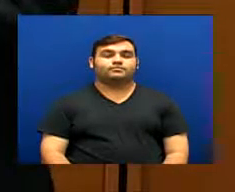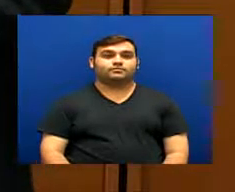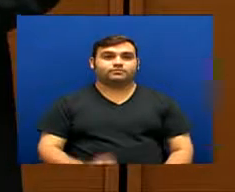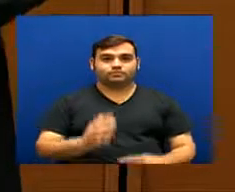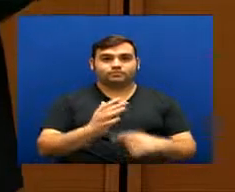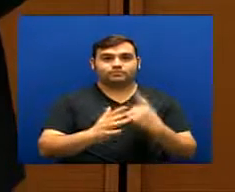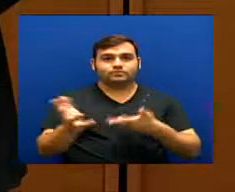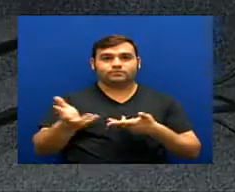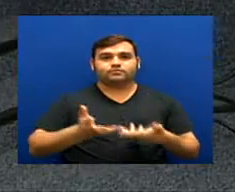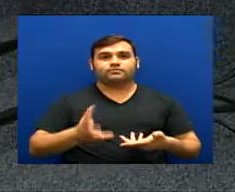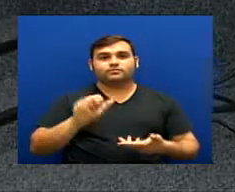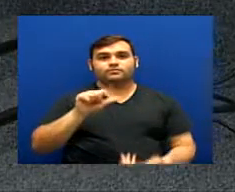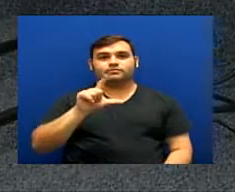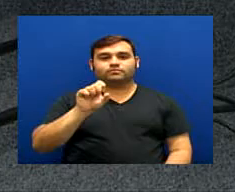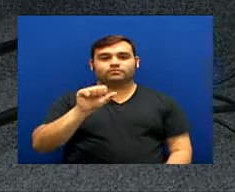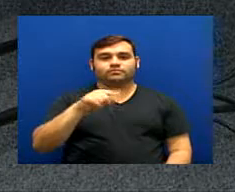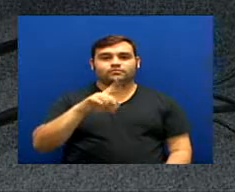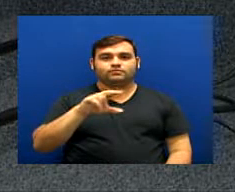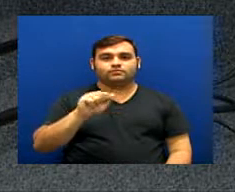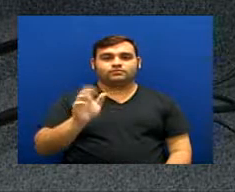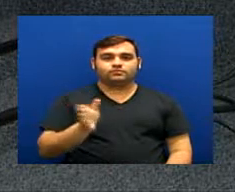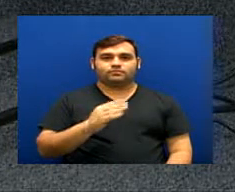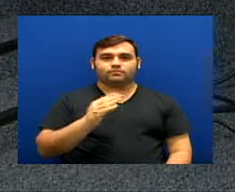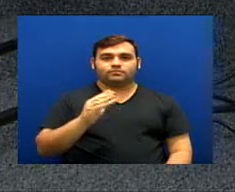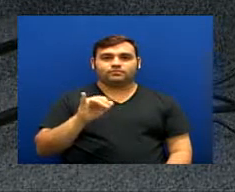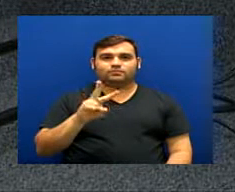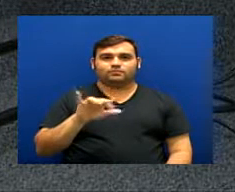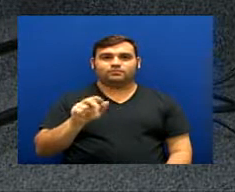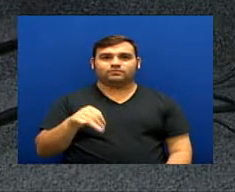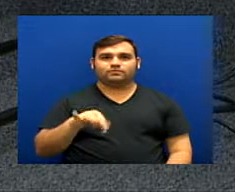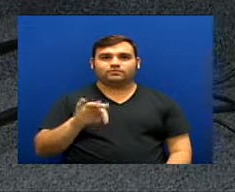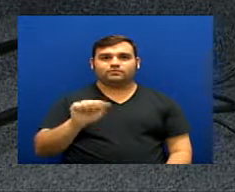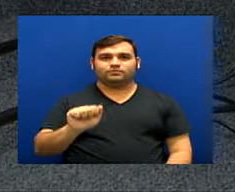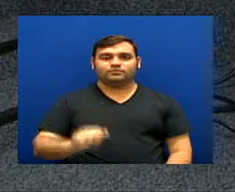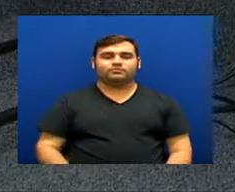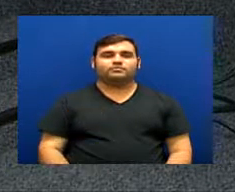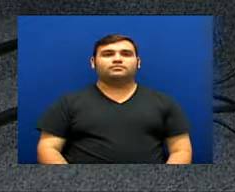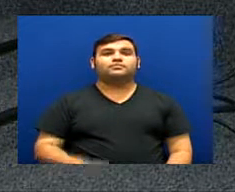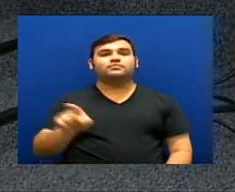de congratulação, um exemplar da Bíblia Sagrada.